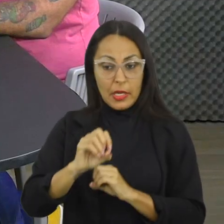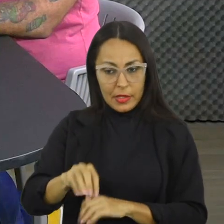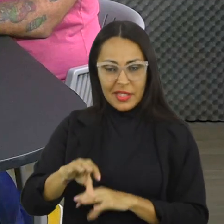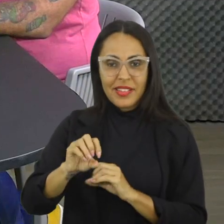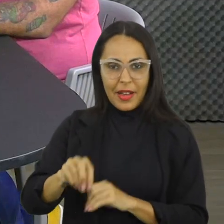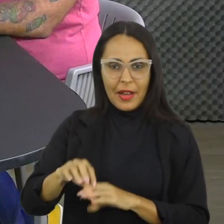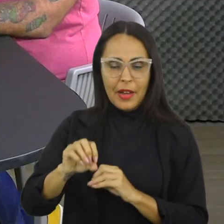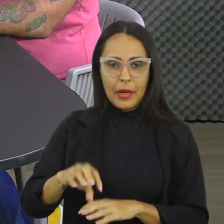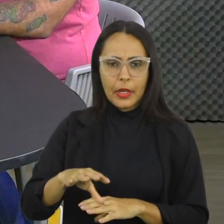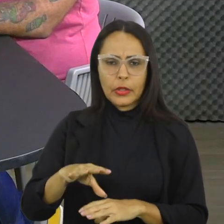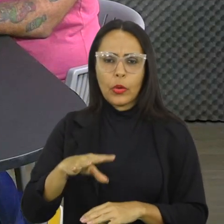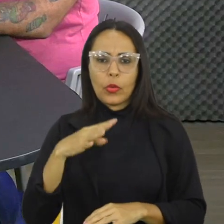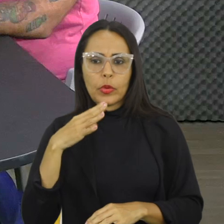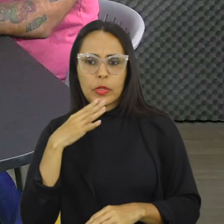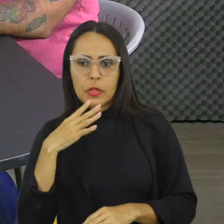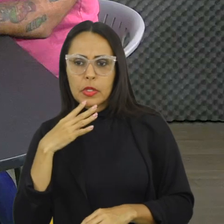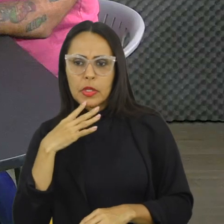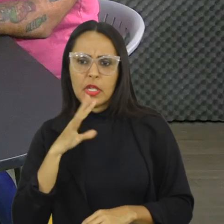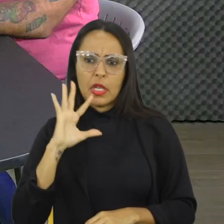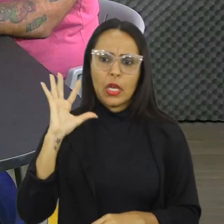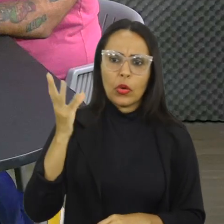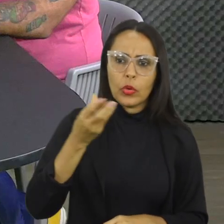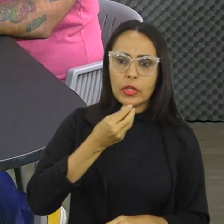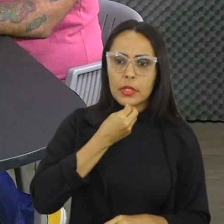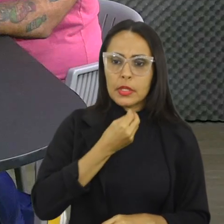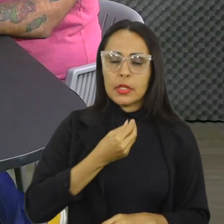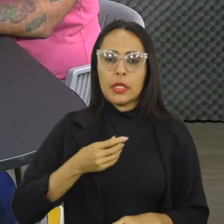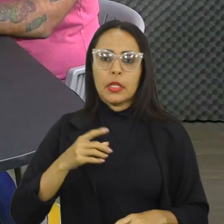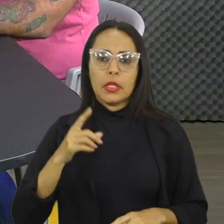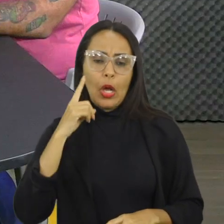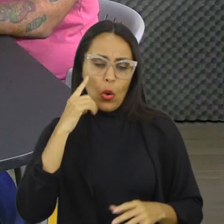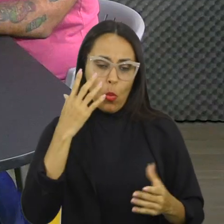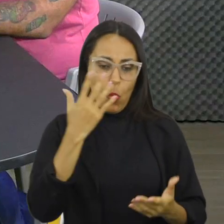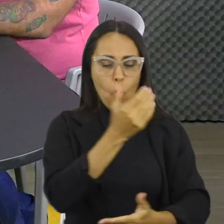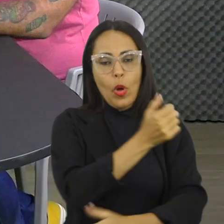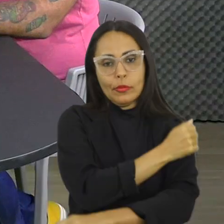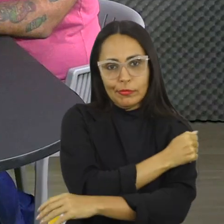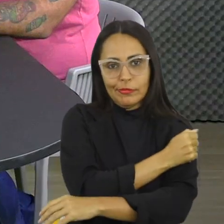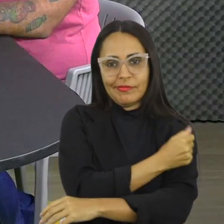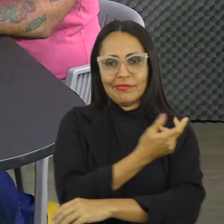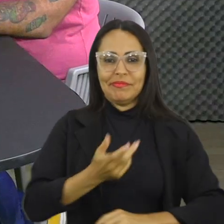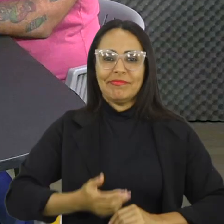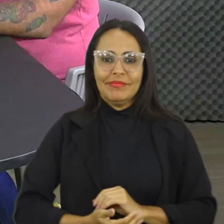ensinar, conheci e reconheci aqueles estudantes.